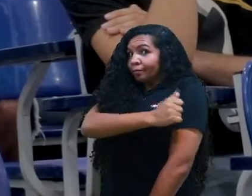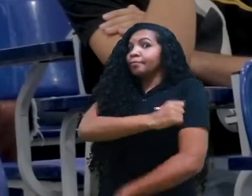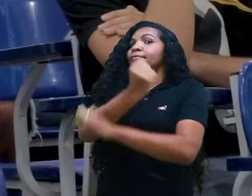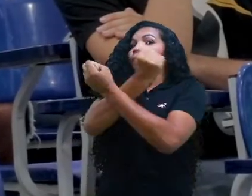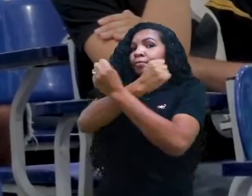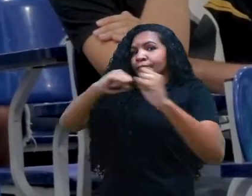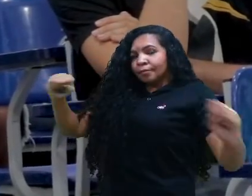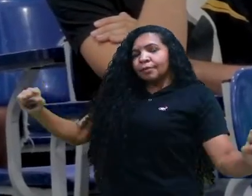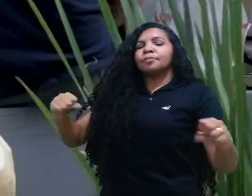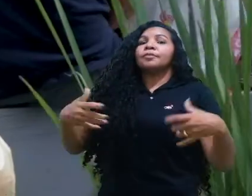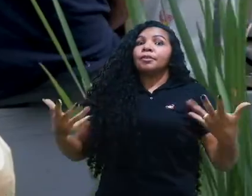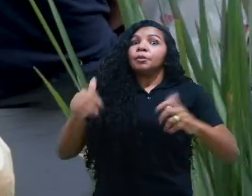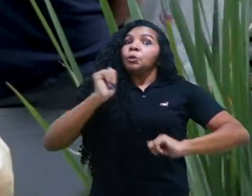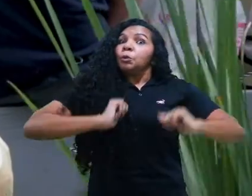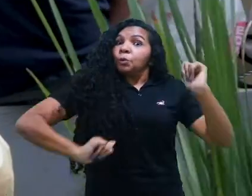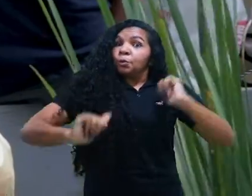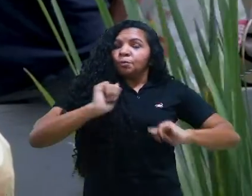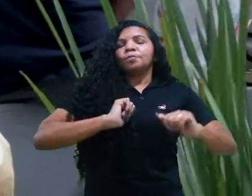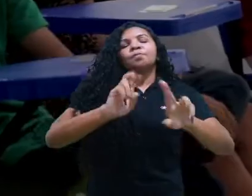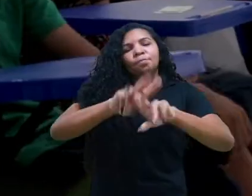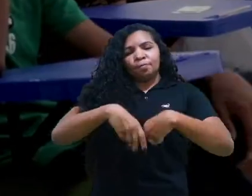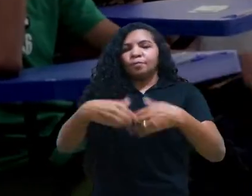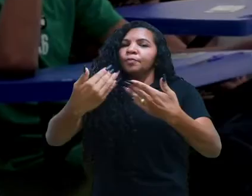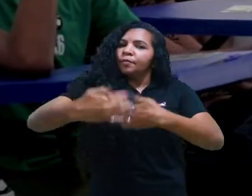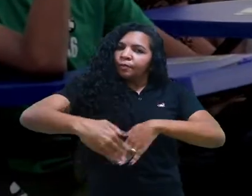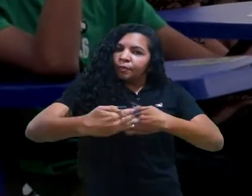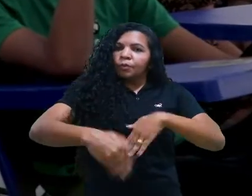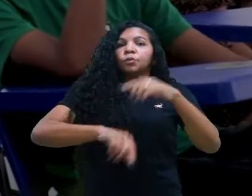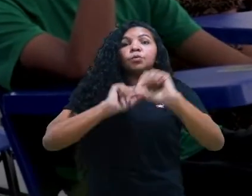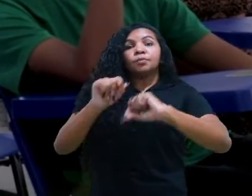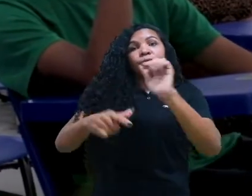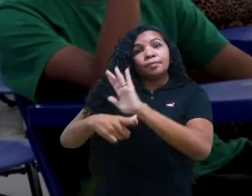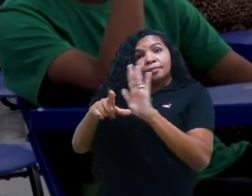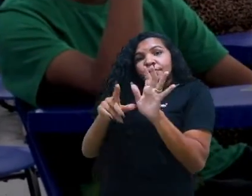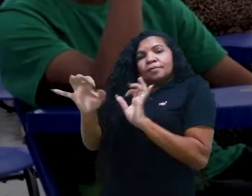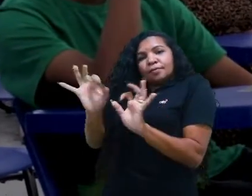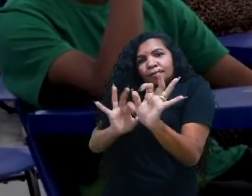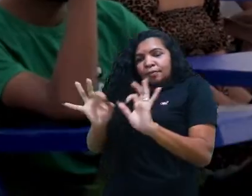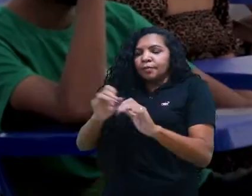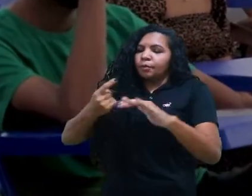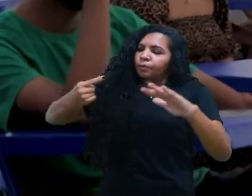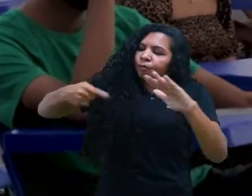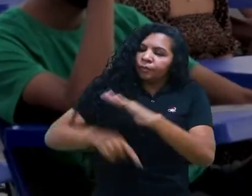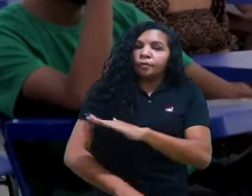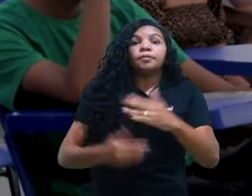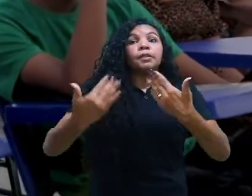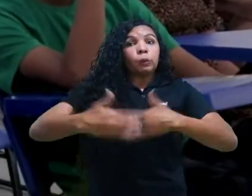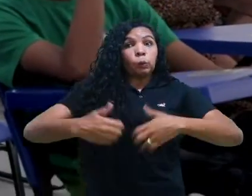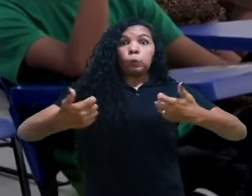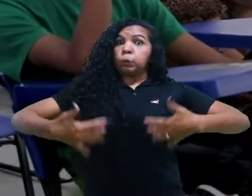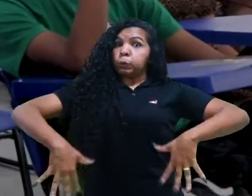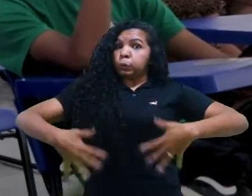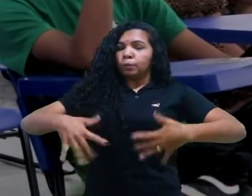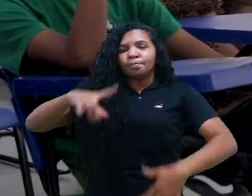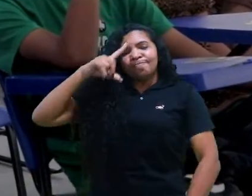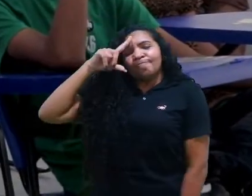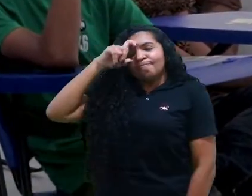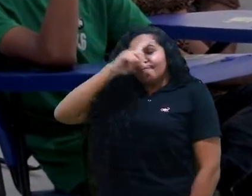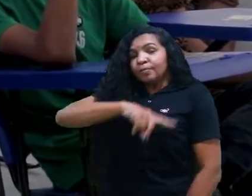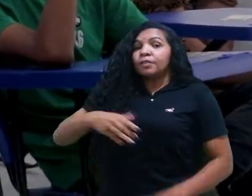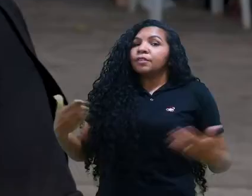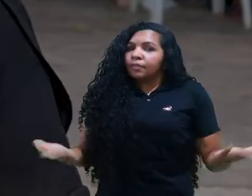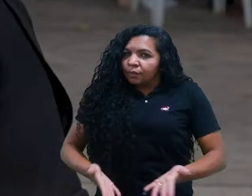entre os candidatos é grande. Estou bastante ansiosa, né, por essa prova. A gente é uma preparação intensa, foi uma prova